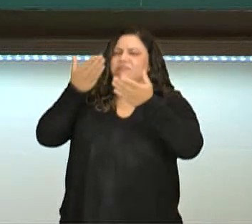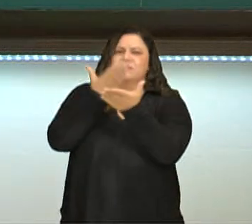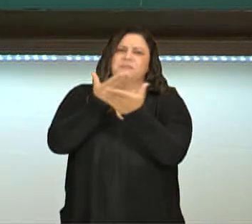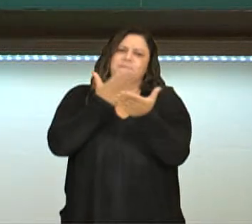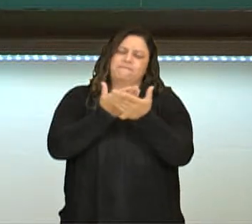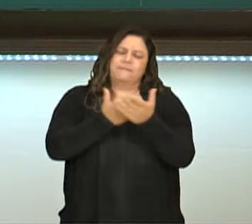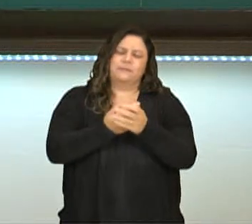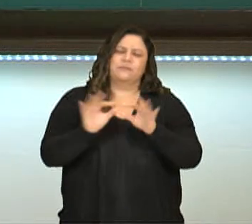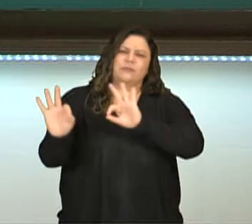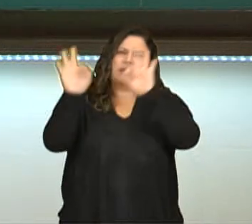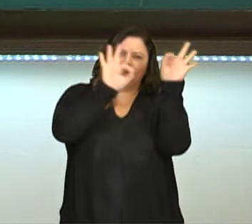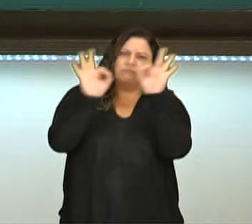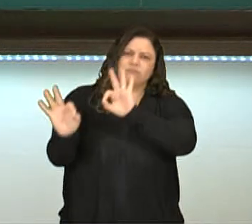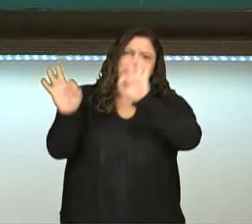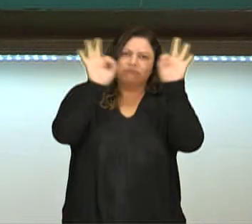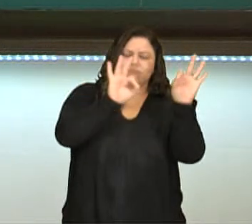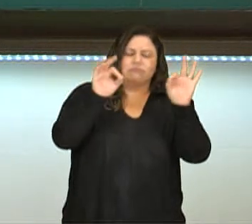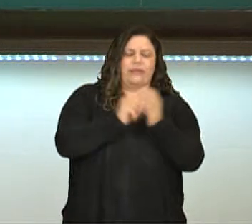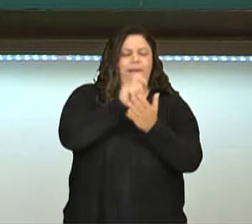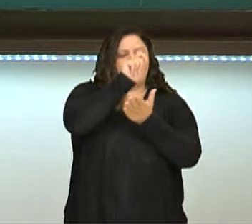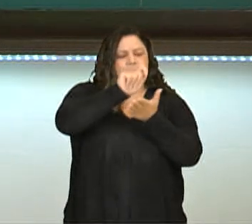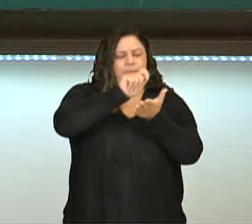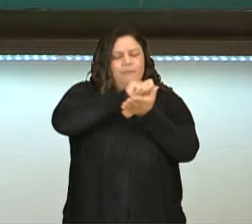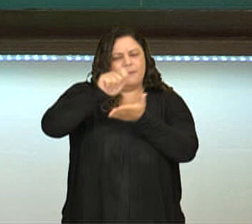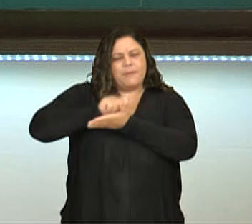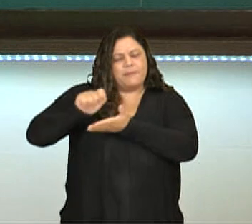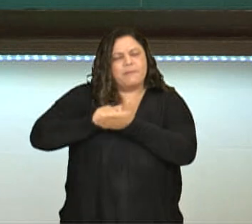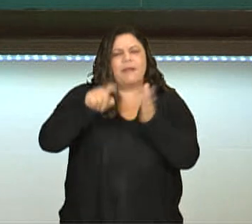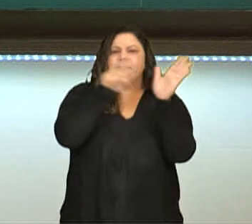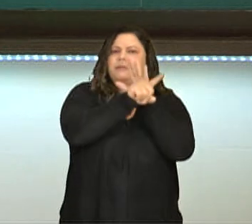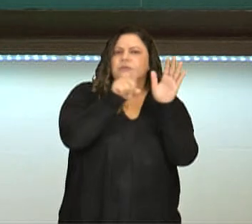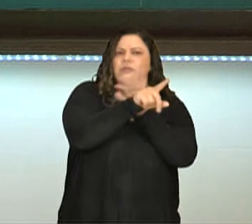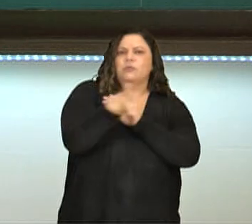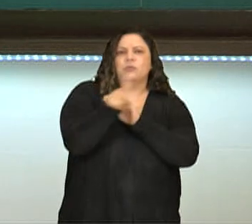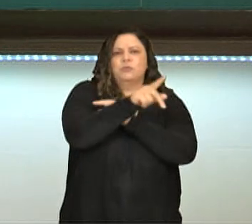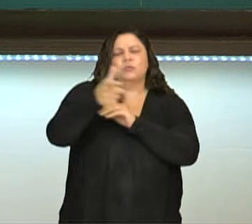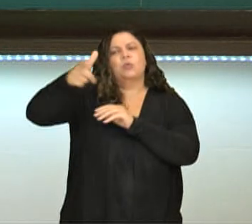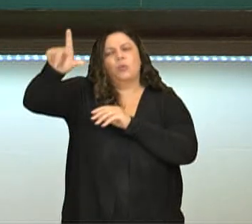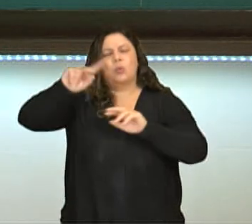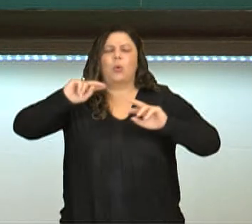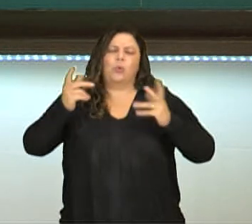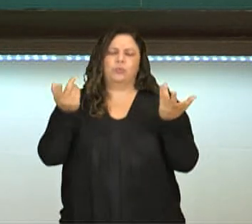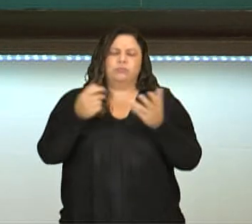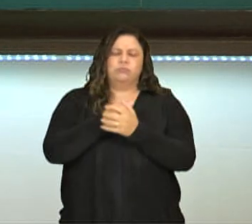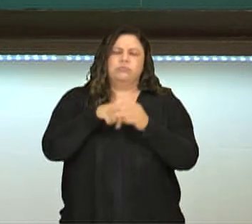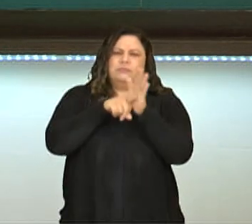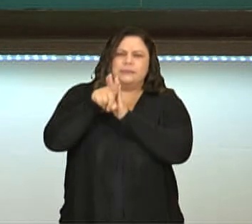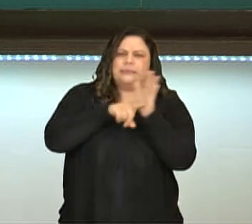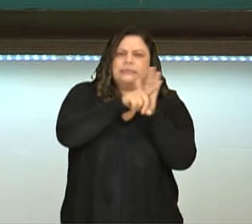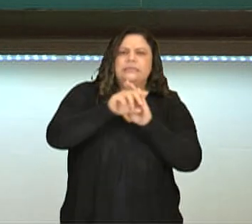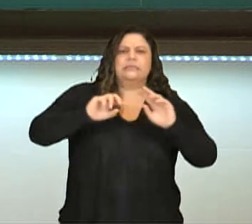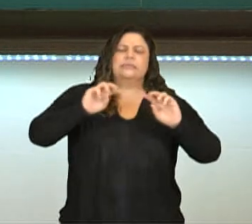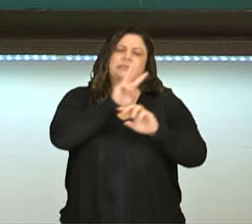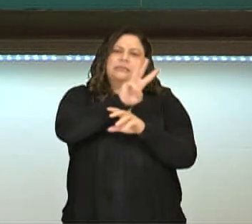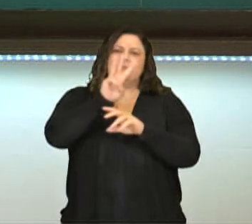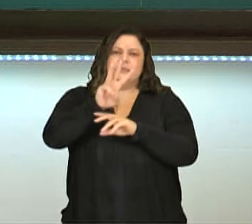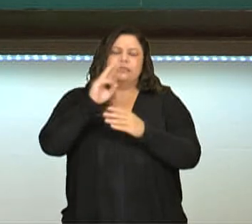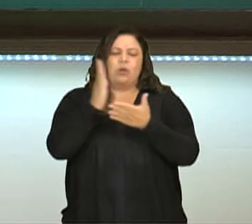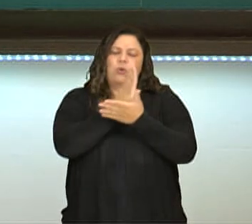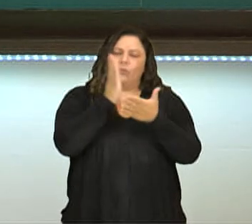rever, anotar, perguntar para o seu professor, procurar outras fontes de pesquisa, tanto na internet quanto no seu livro